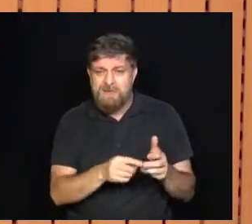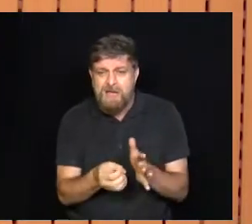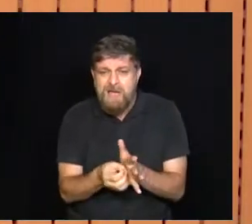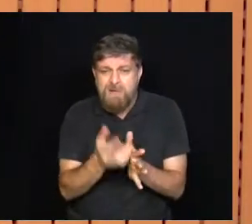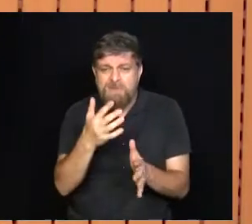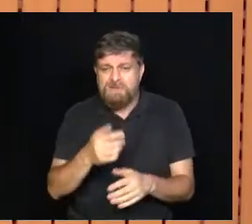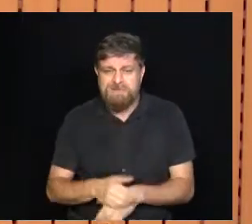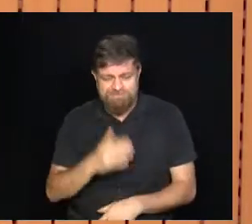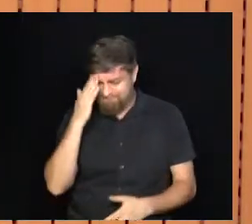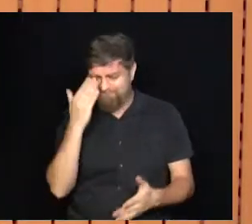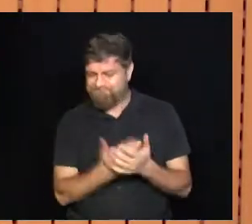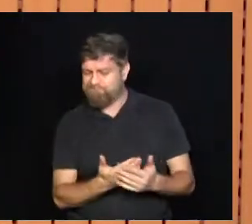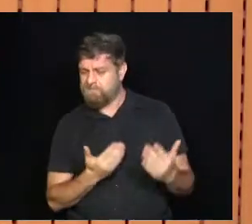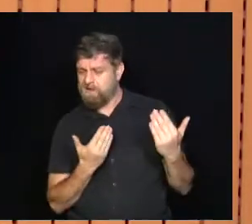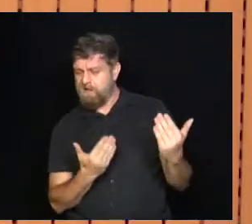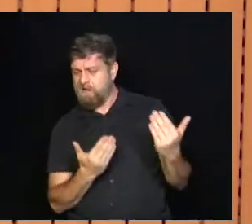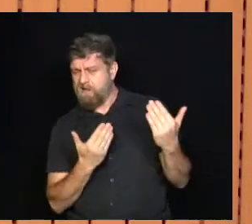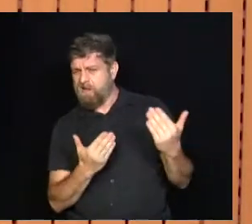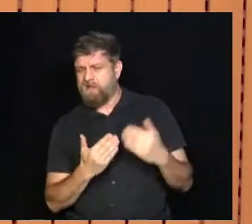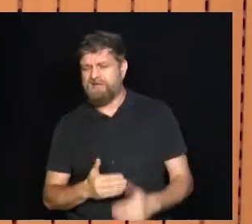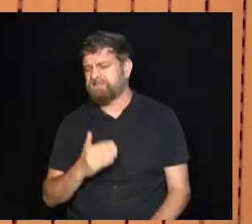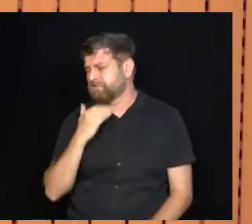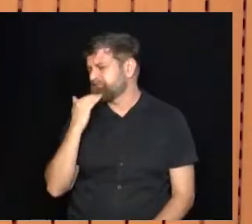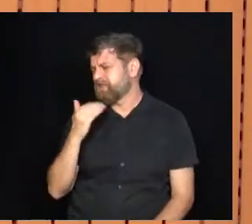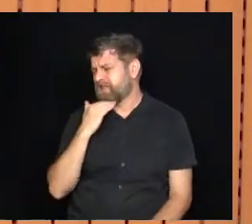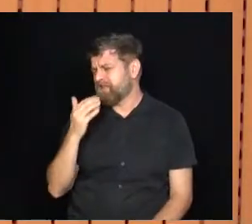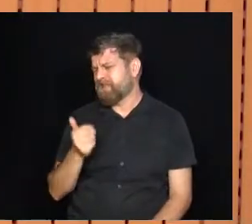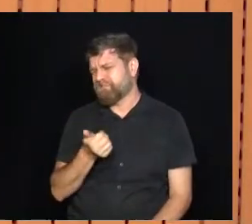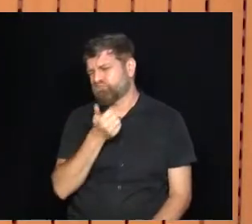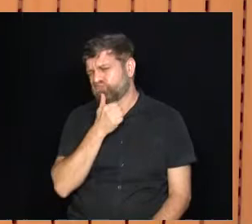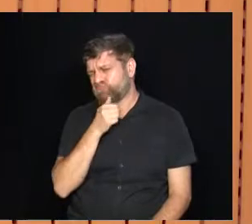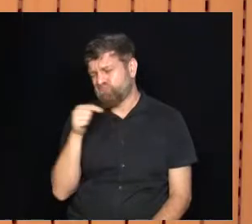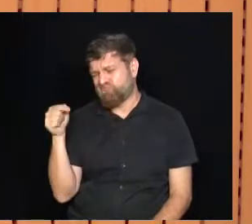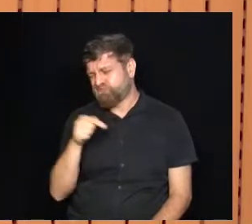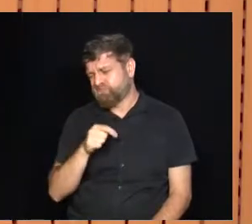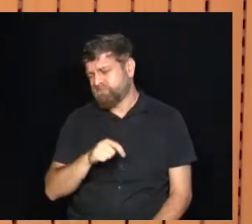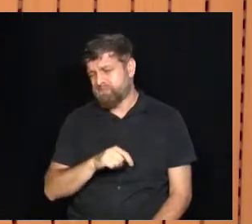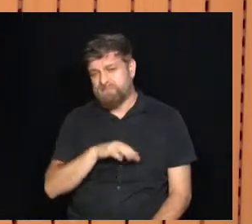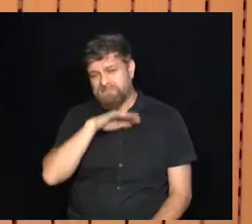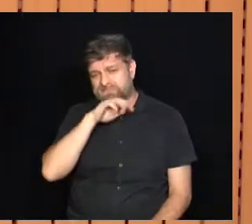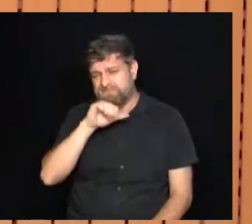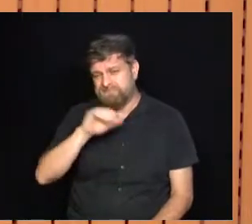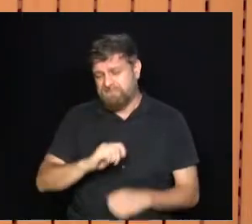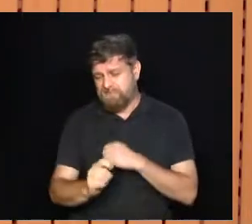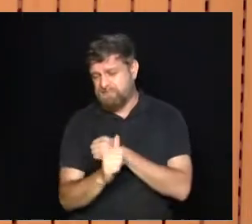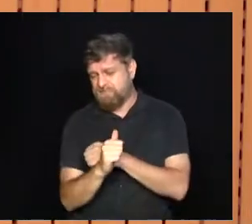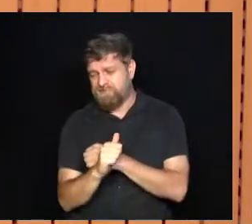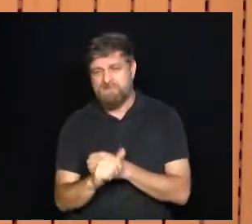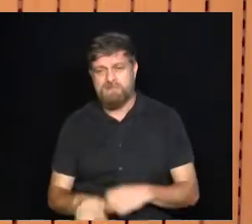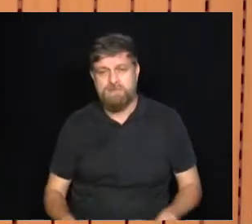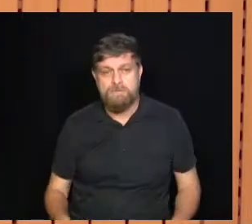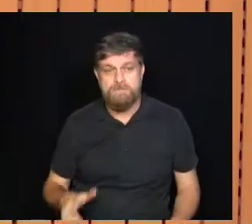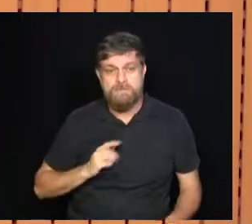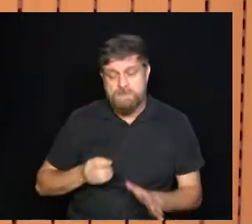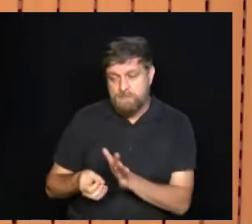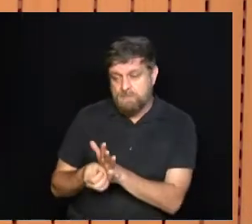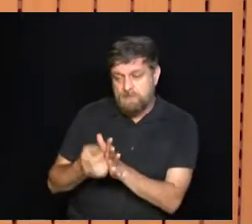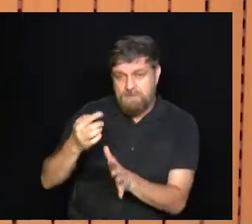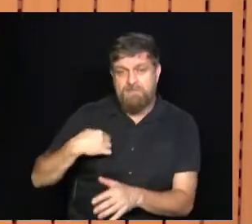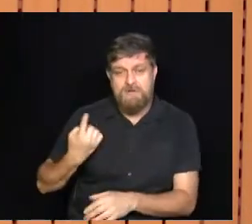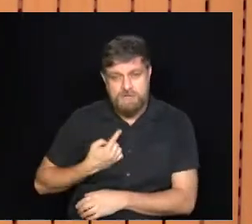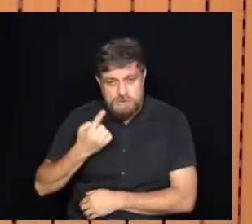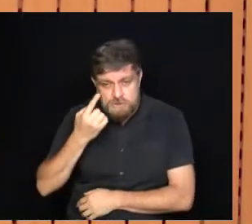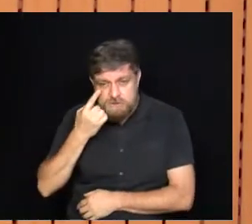não confiam. Ah, não adianta, eu não vou levar, não vão fazer nada, não... É aquela coisa que muitas vezes a gente vê,